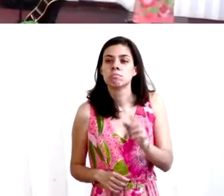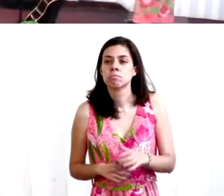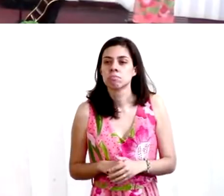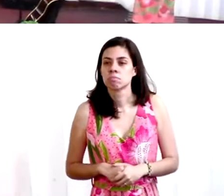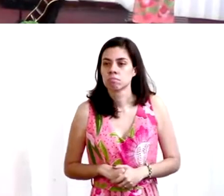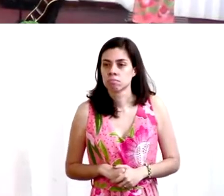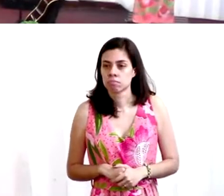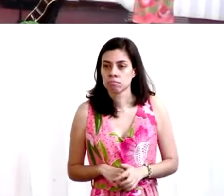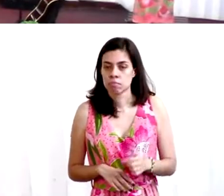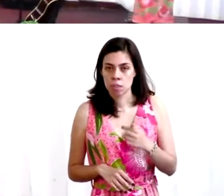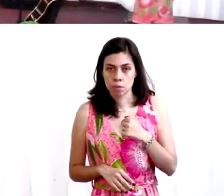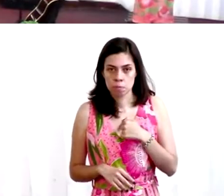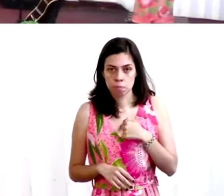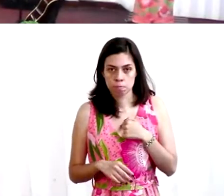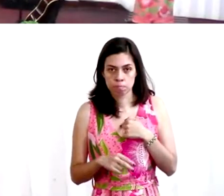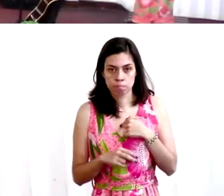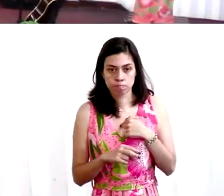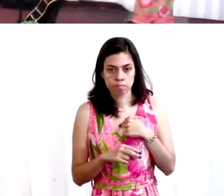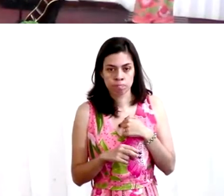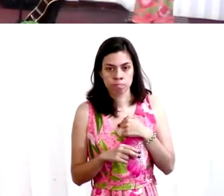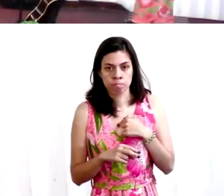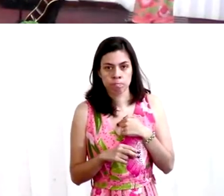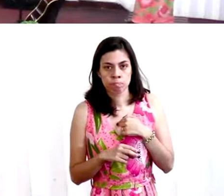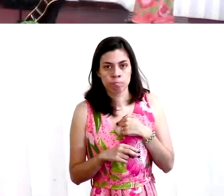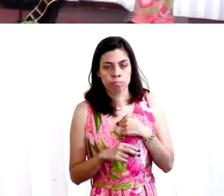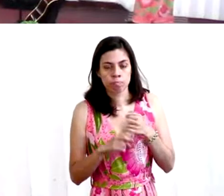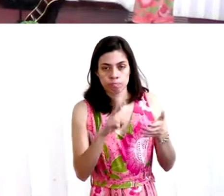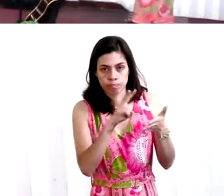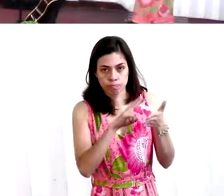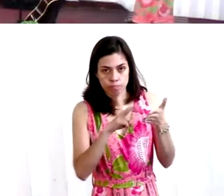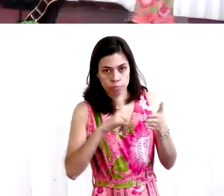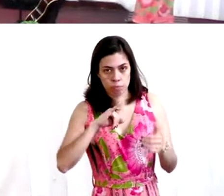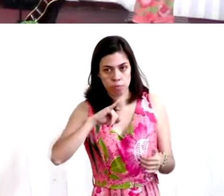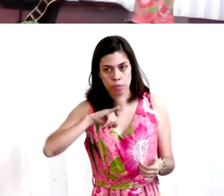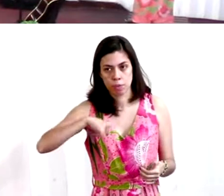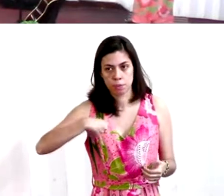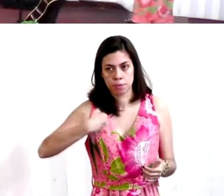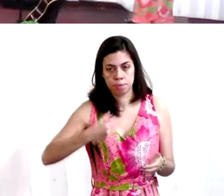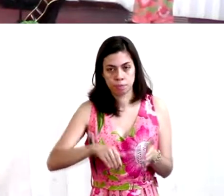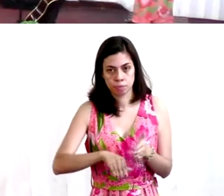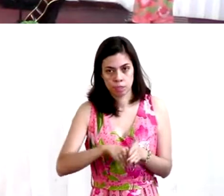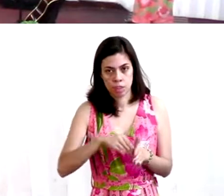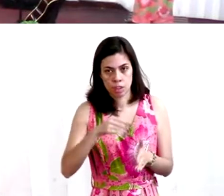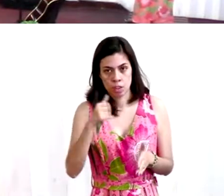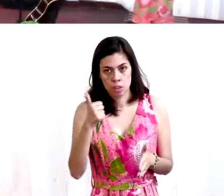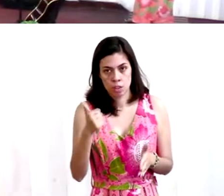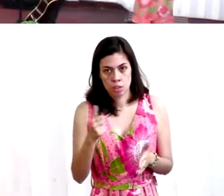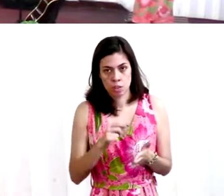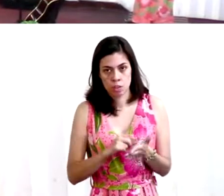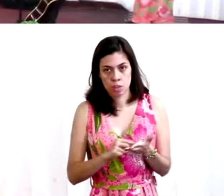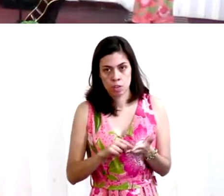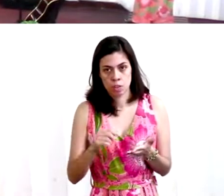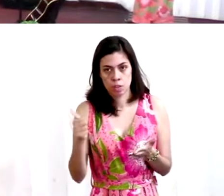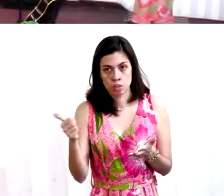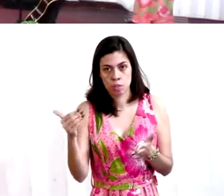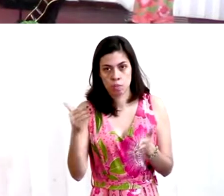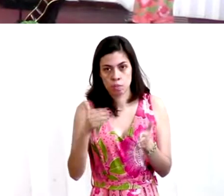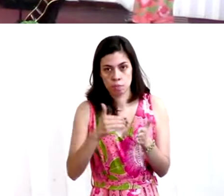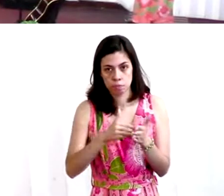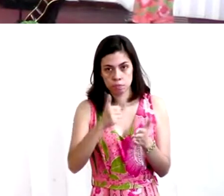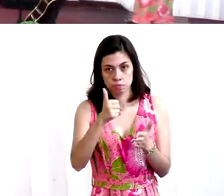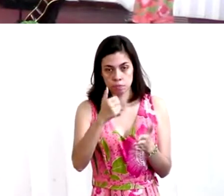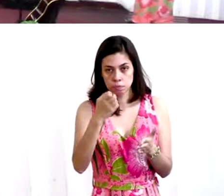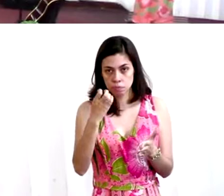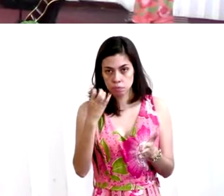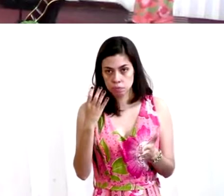Eu vou expor um texto que está no Evangelho de João, no capítulo 1, dos versículos 1 a 14.